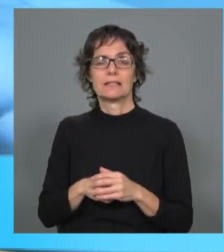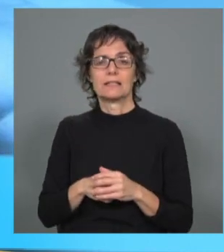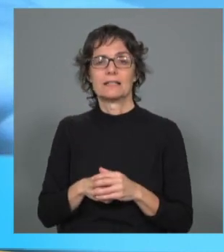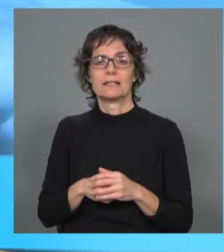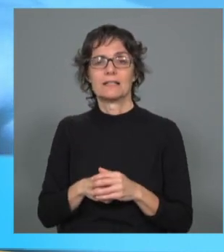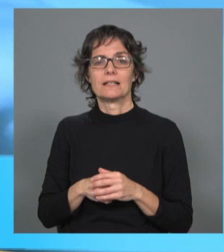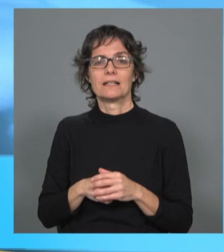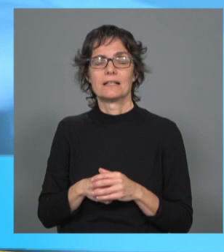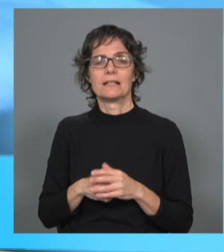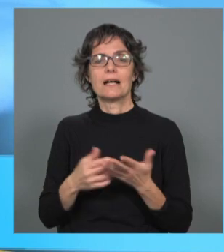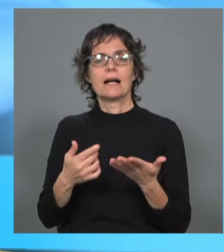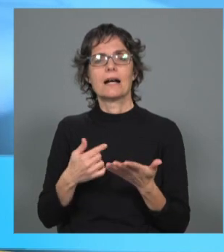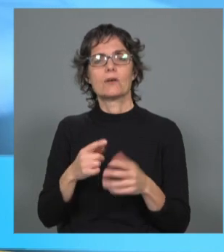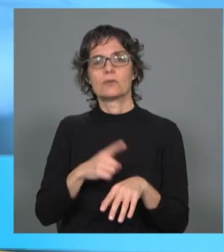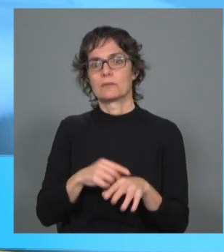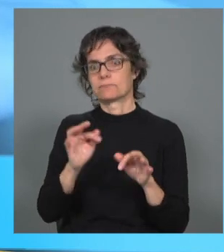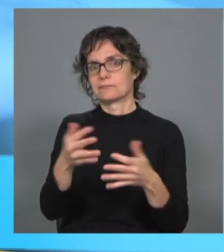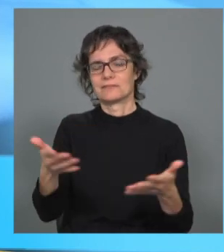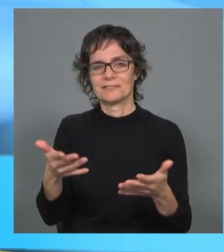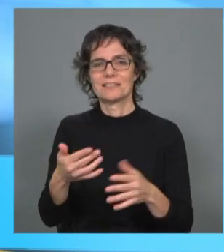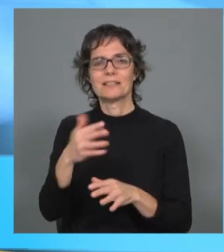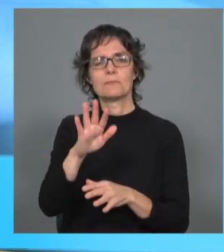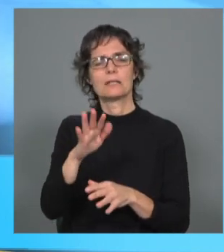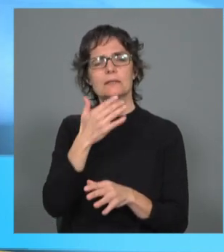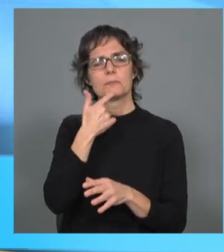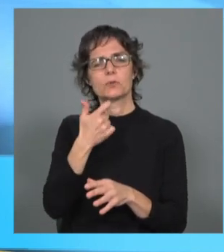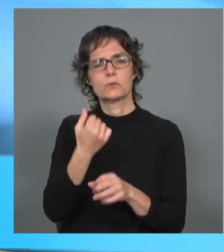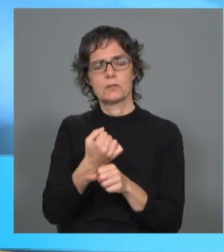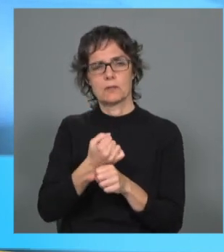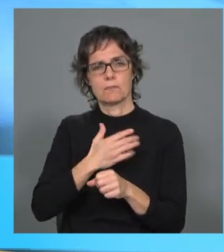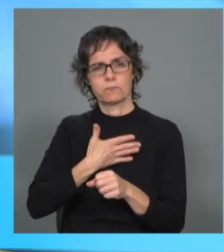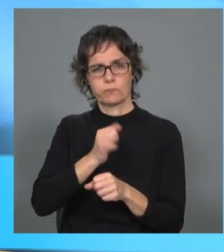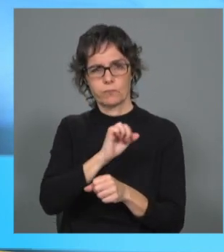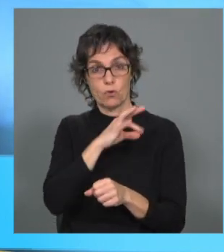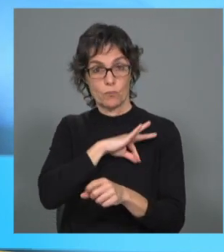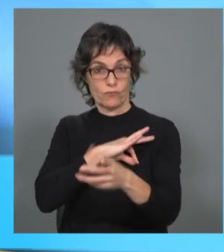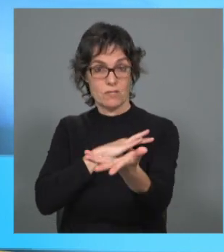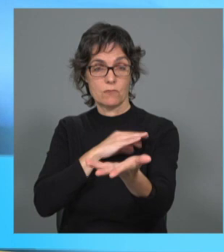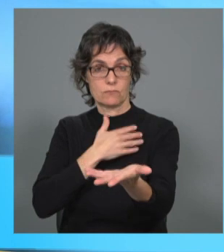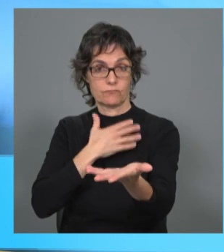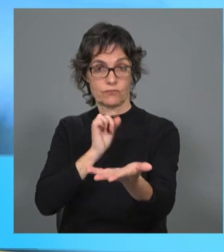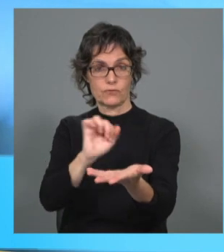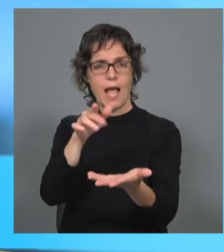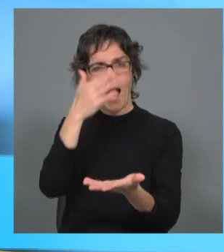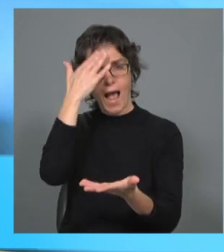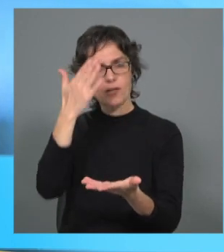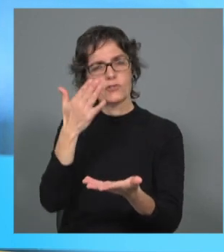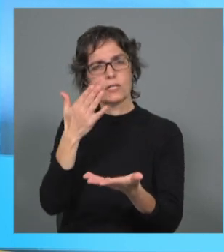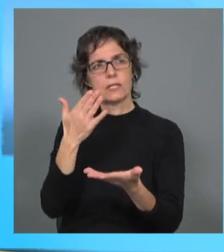fim. No seu exercício profissional, sente que, enquanto leiga